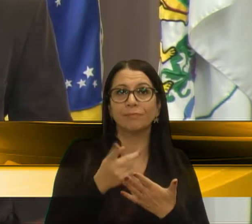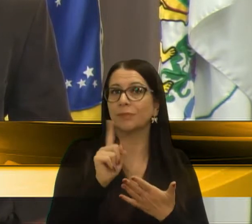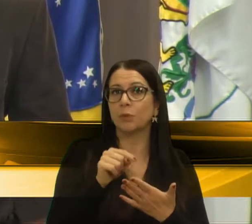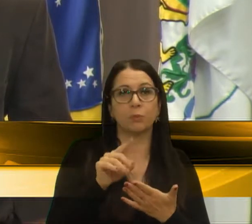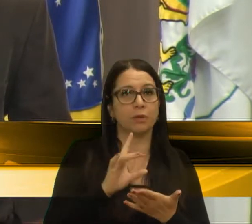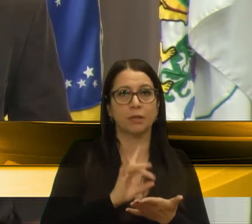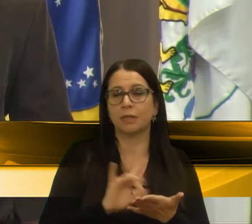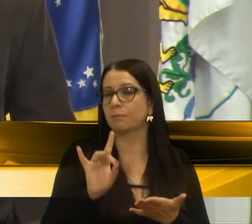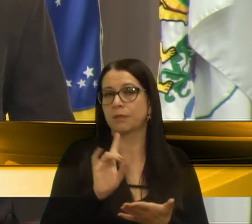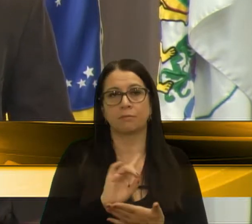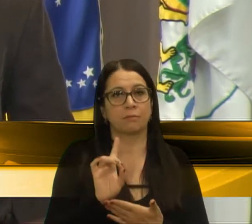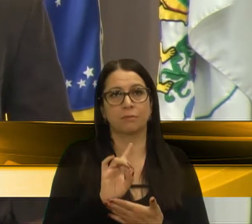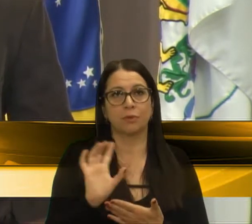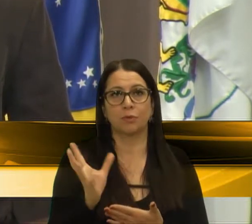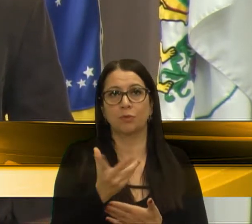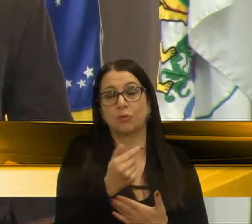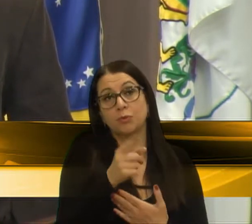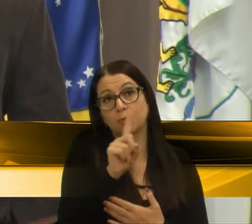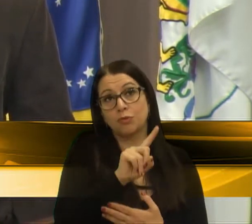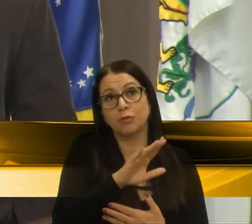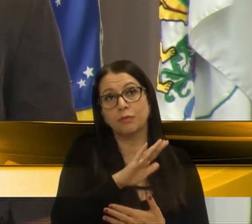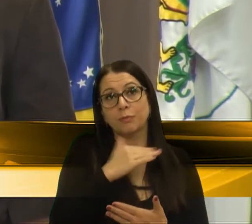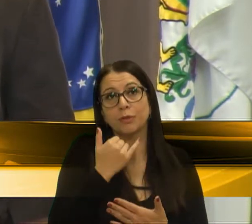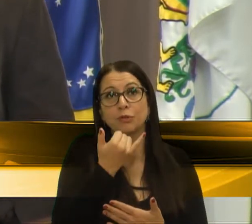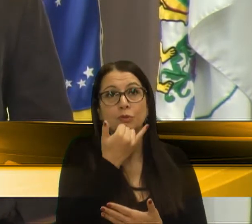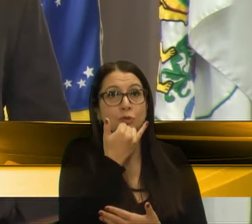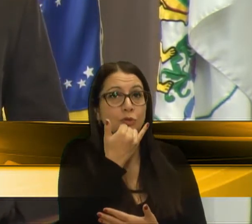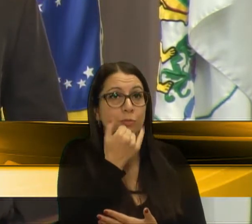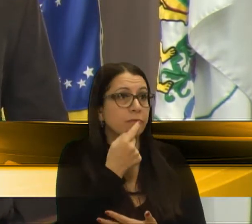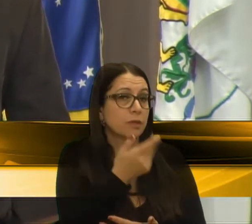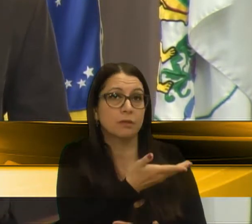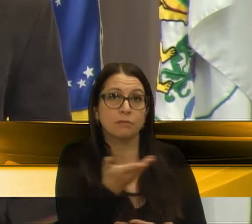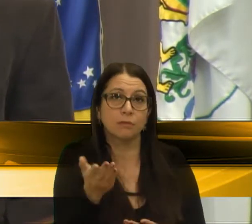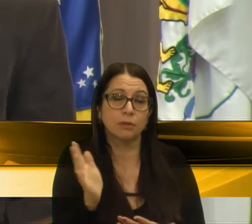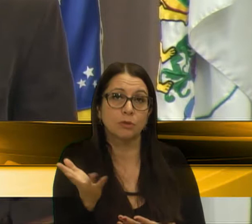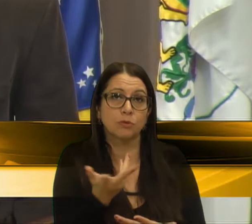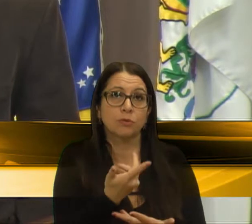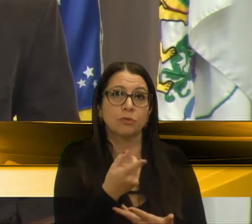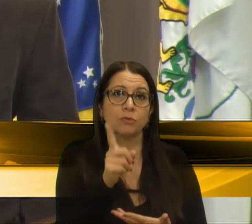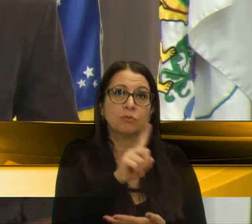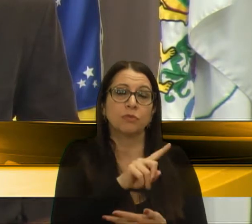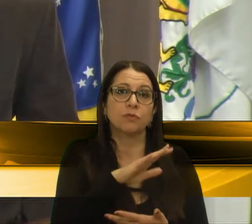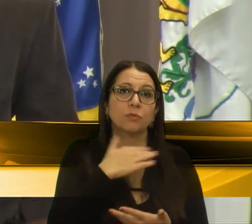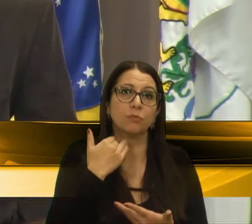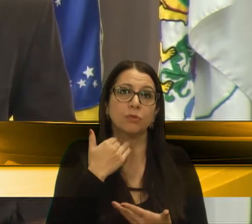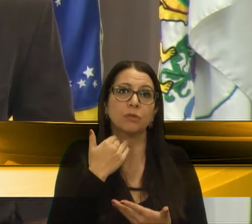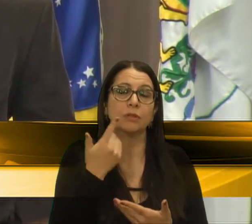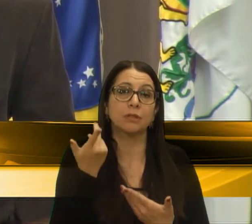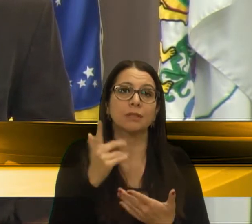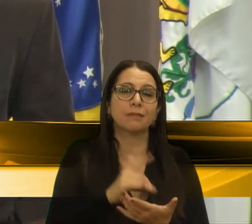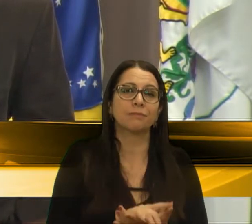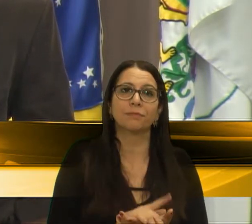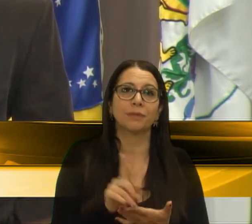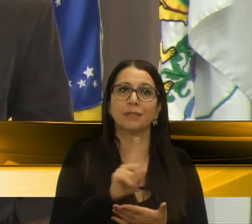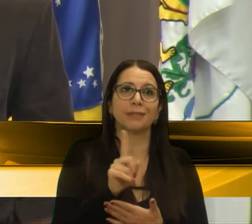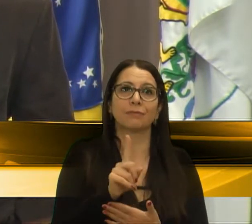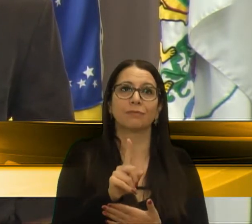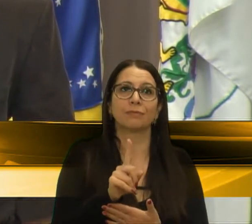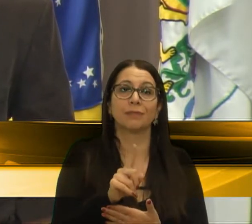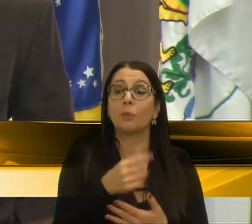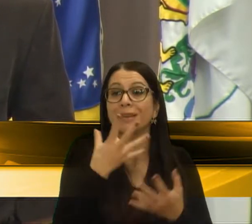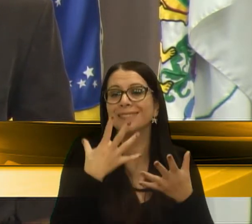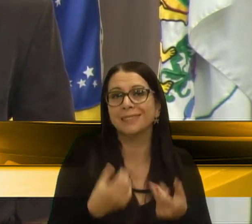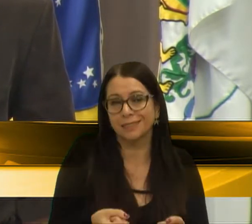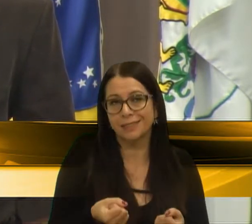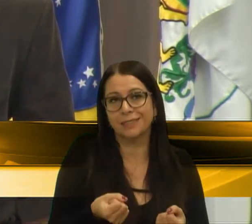nossa inimiga. Todo mundo aqui vai morrer. Desculpe falar para vocês. Todo mundo aqui vai morrer. Embora a gente não